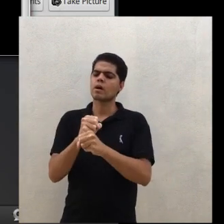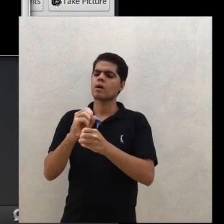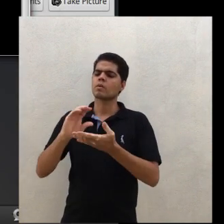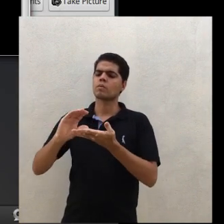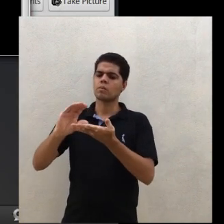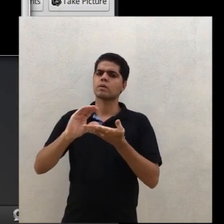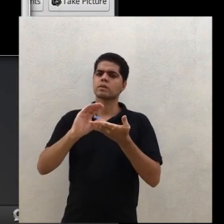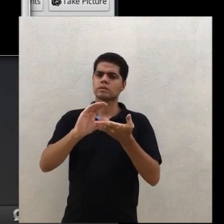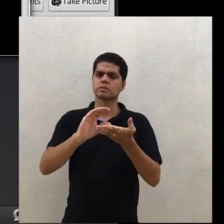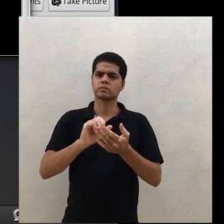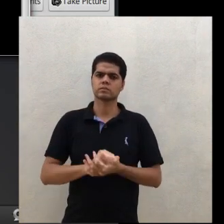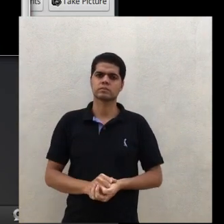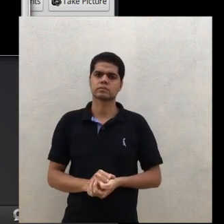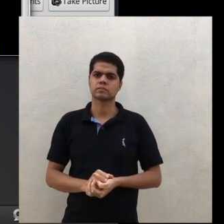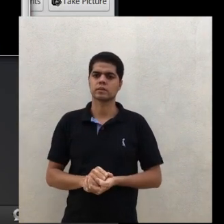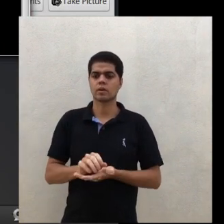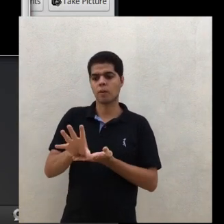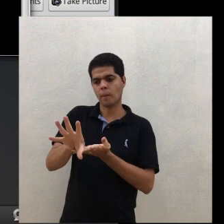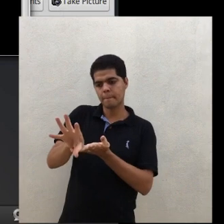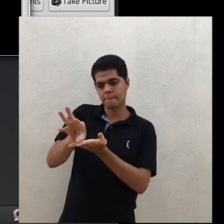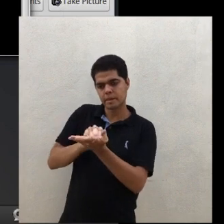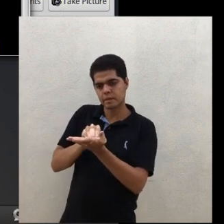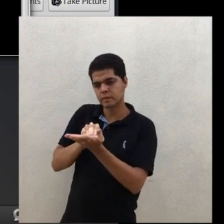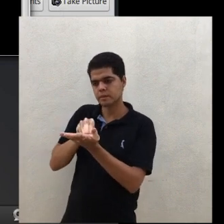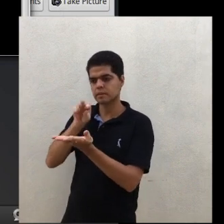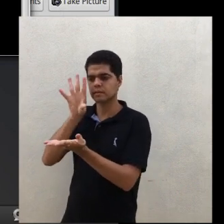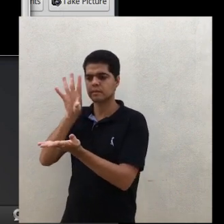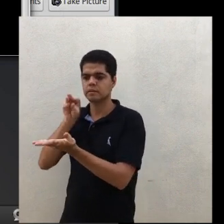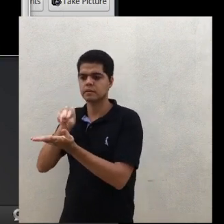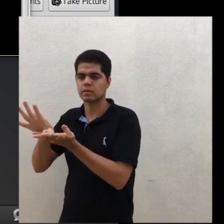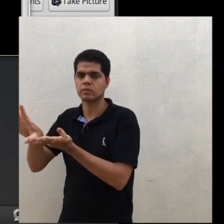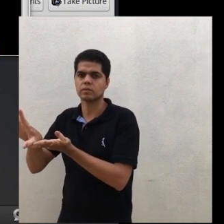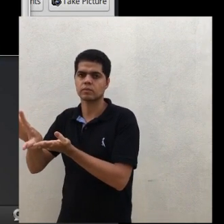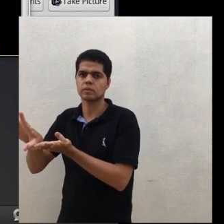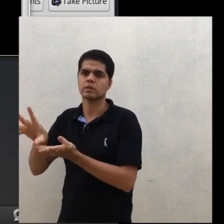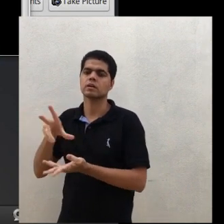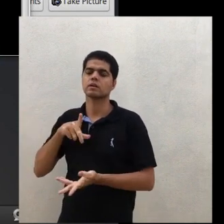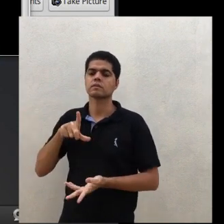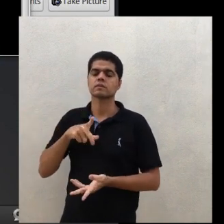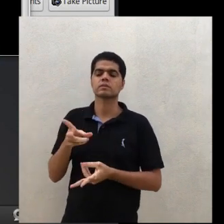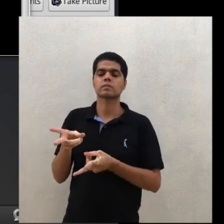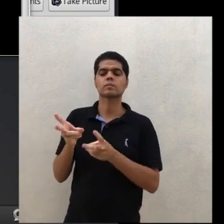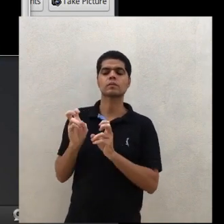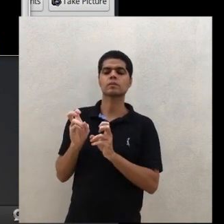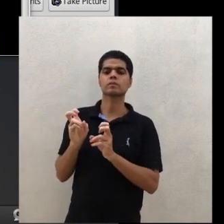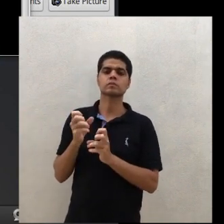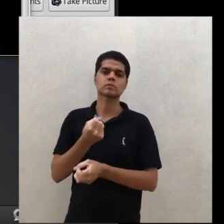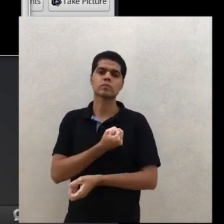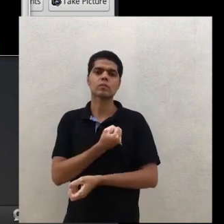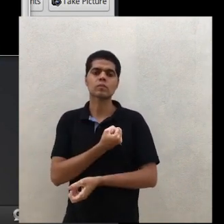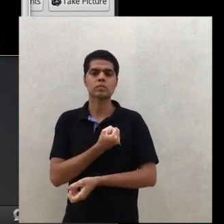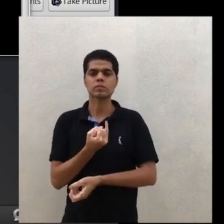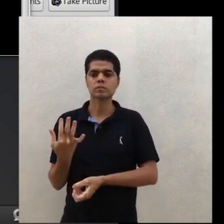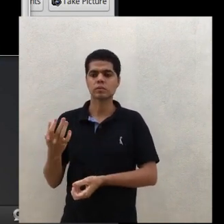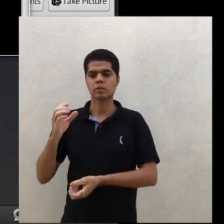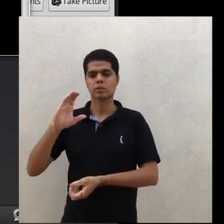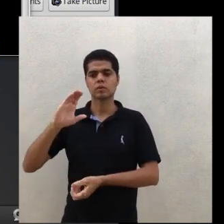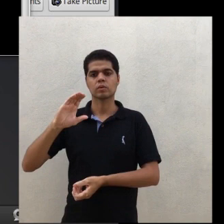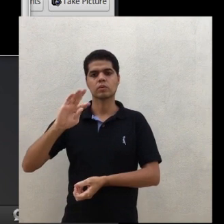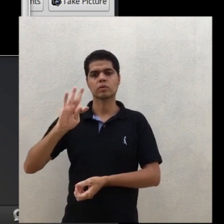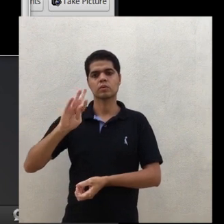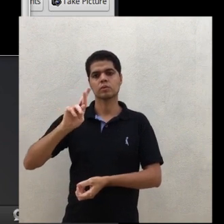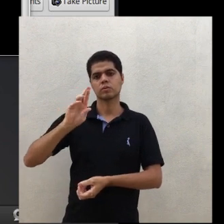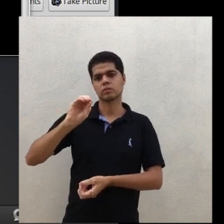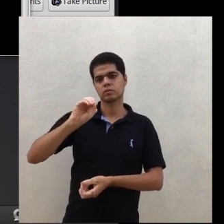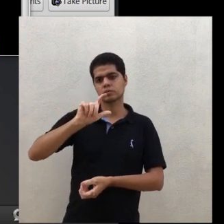e vou vir aqui e vou falar o seguinte, olha, aí eu tenho que usar esse outro comando aqui, ó, que é o "-e" antes do